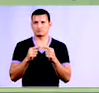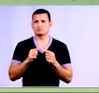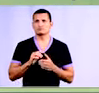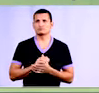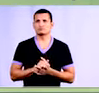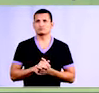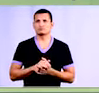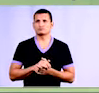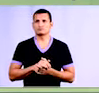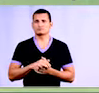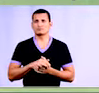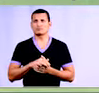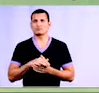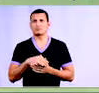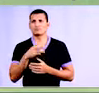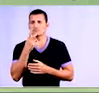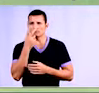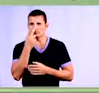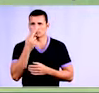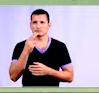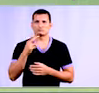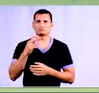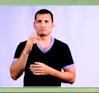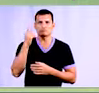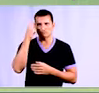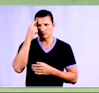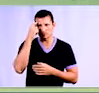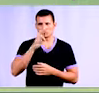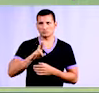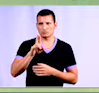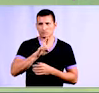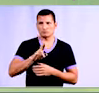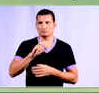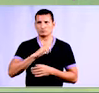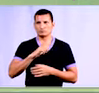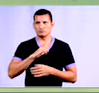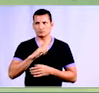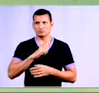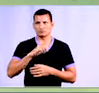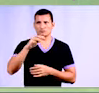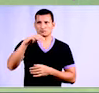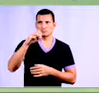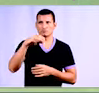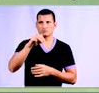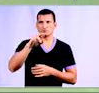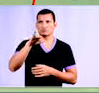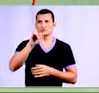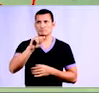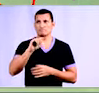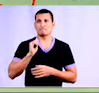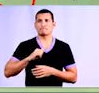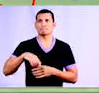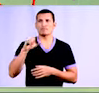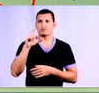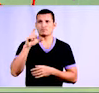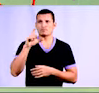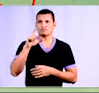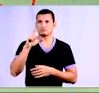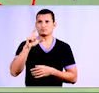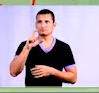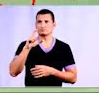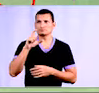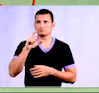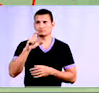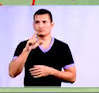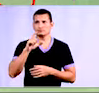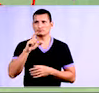dando ao usuário uma ilusão de existir uma memória muito maior